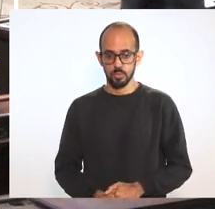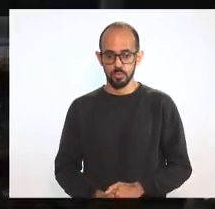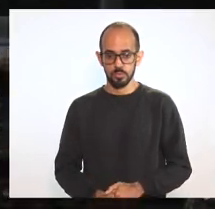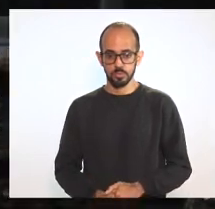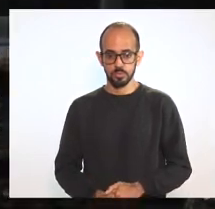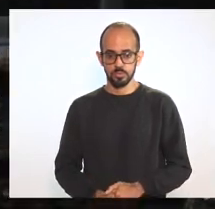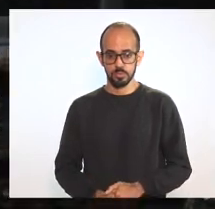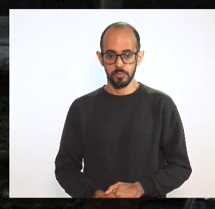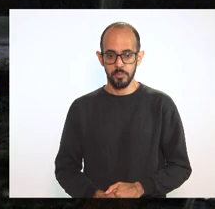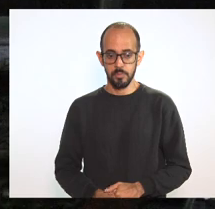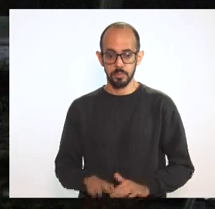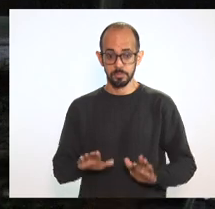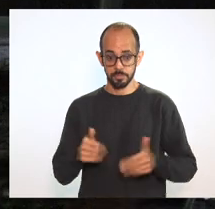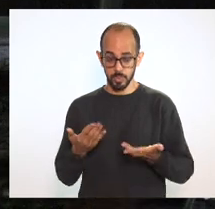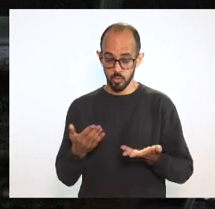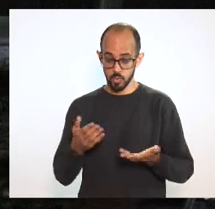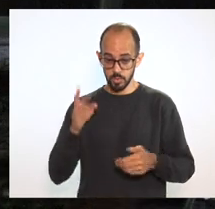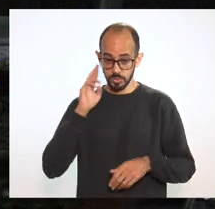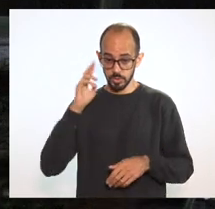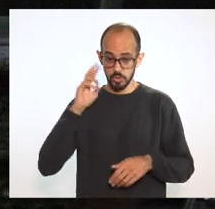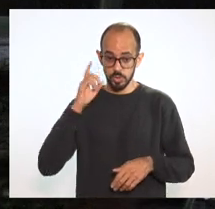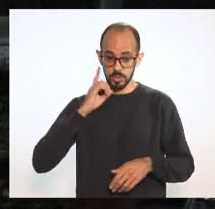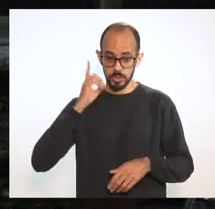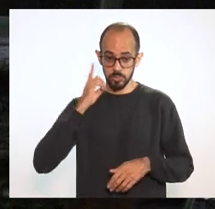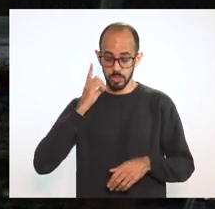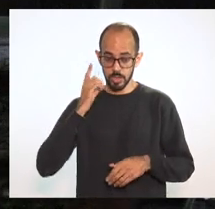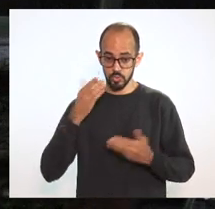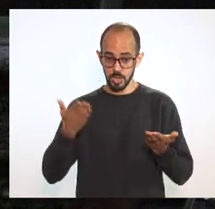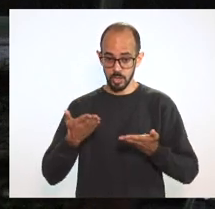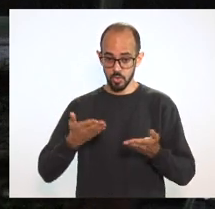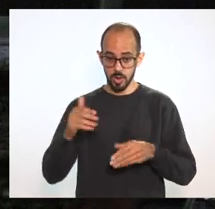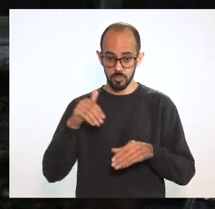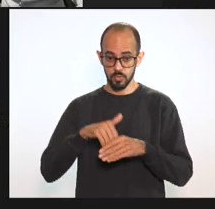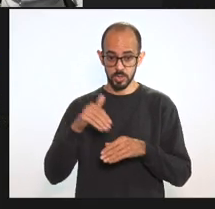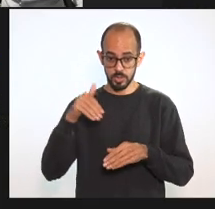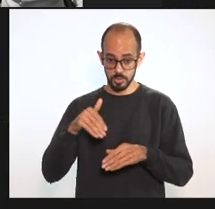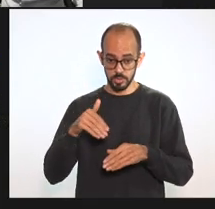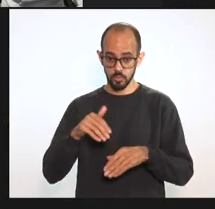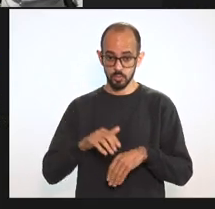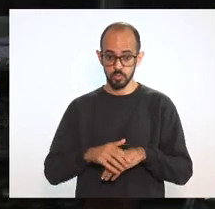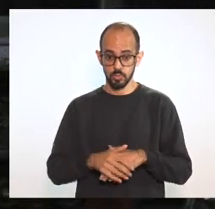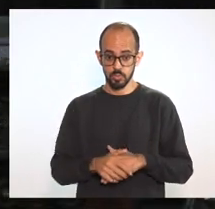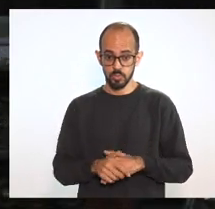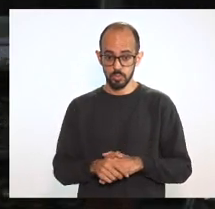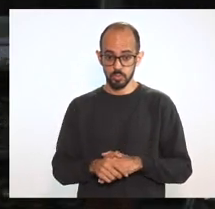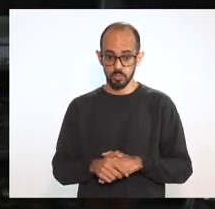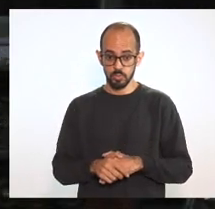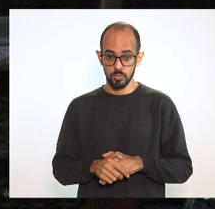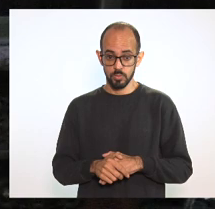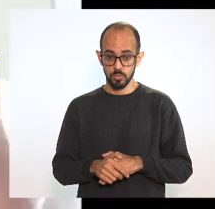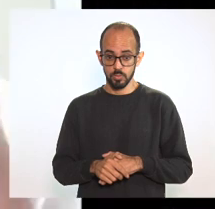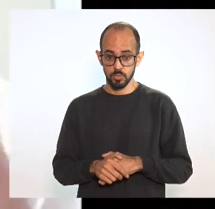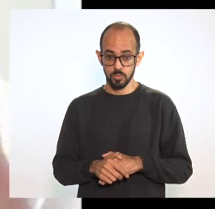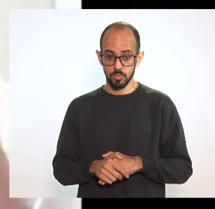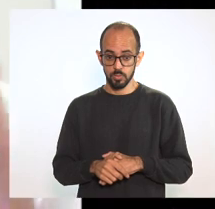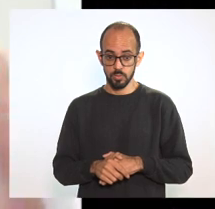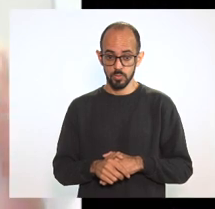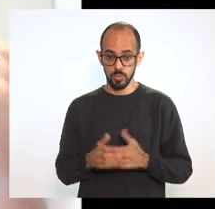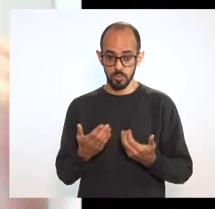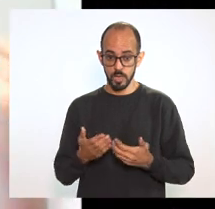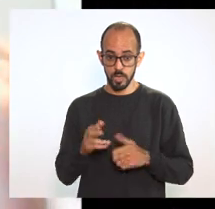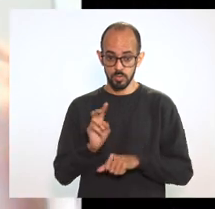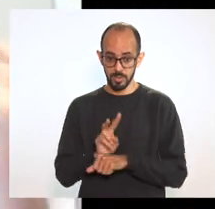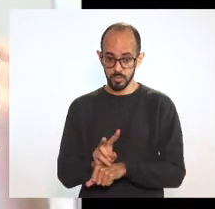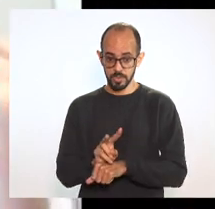Então, senhores parlamentares, em votação... Para defender, presidente. Hein? Quero defender a emenda.